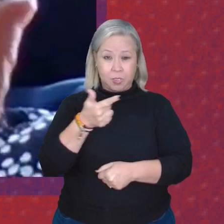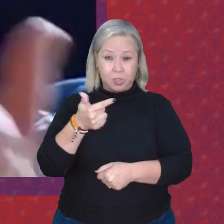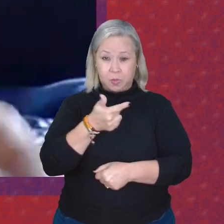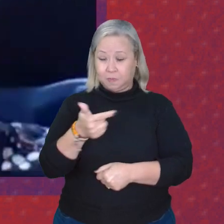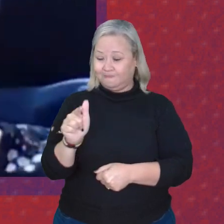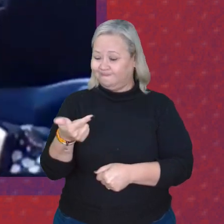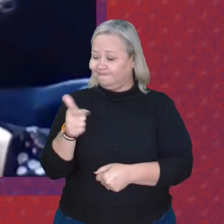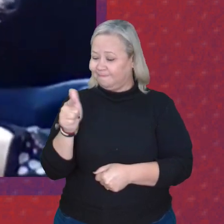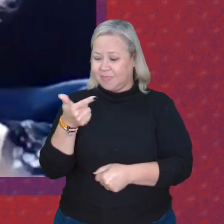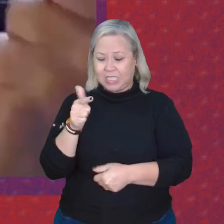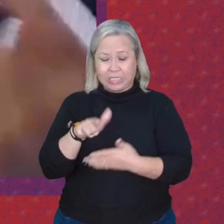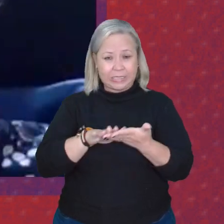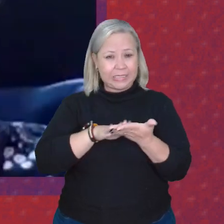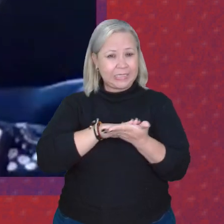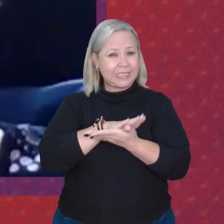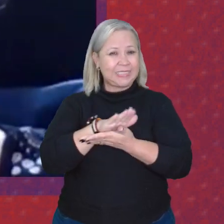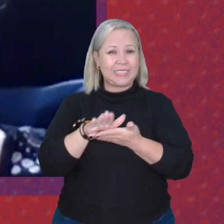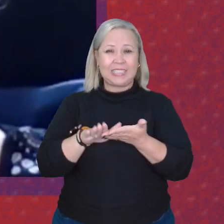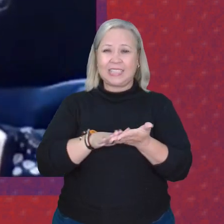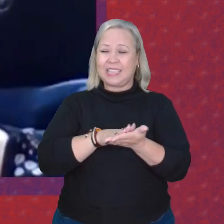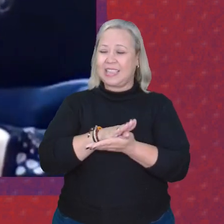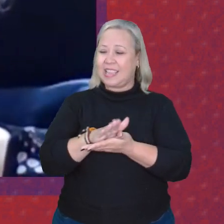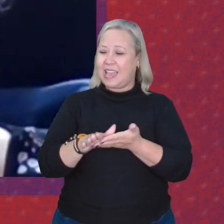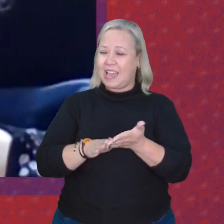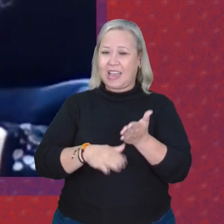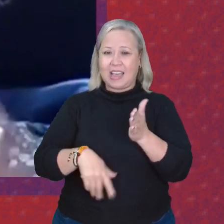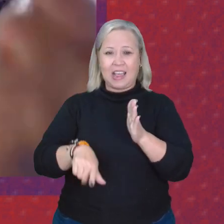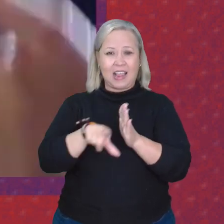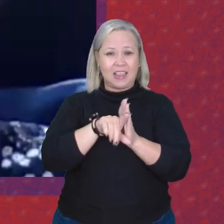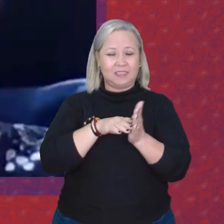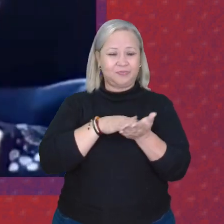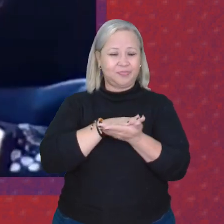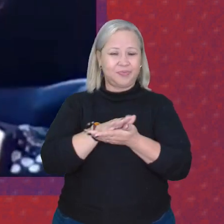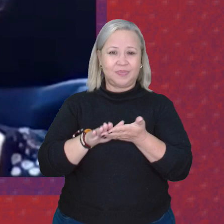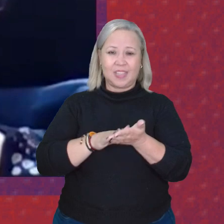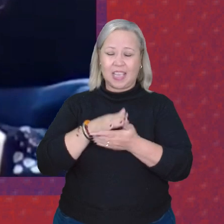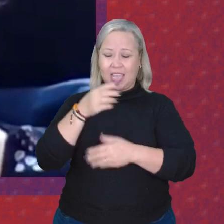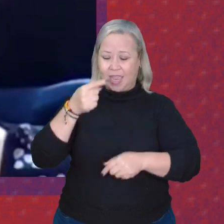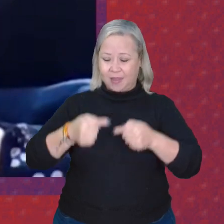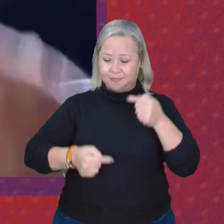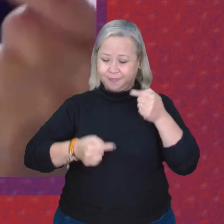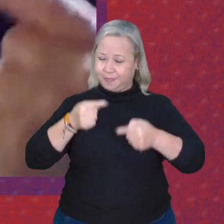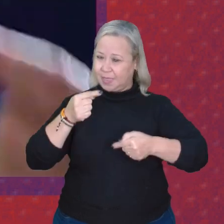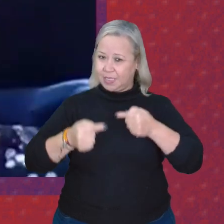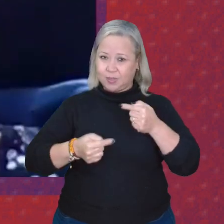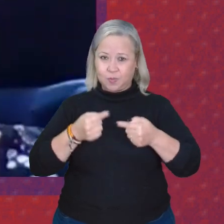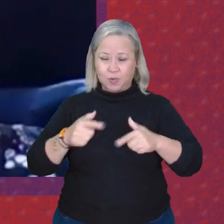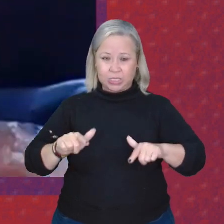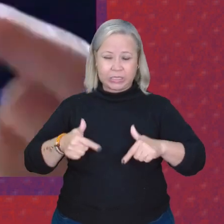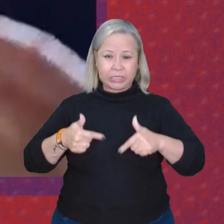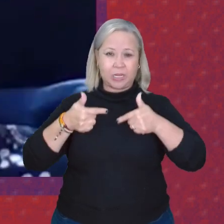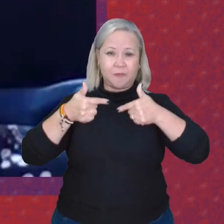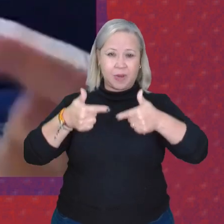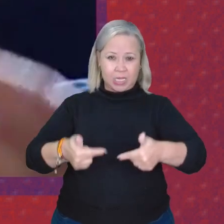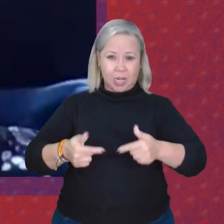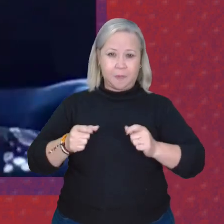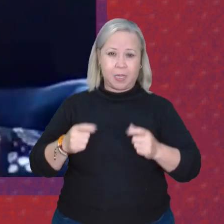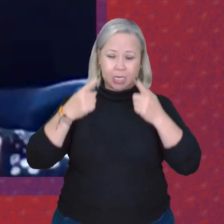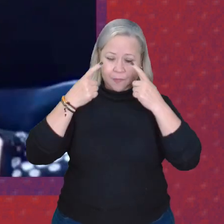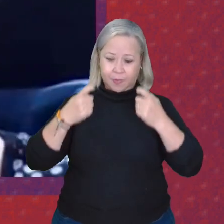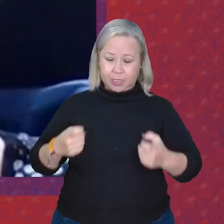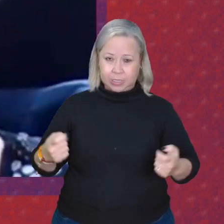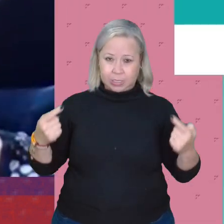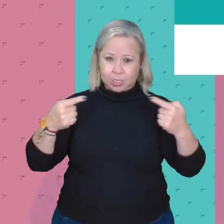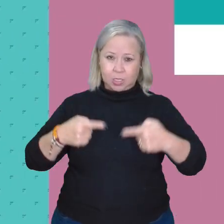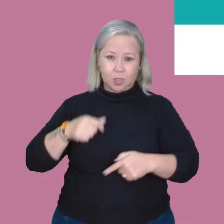não tem nada previsto para as políticas de enfrentamento à violência contra